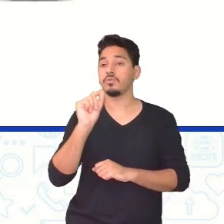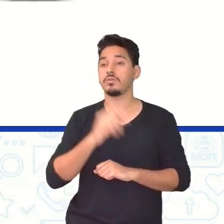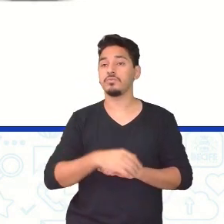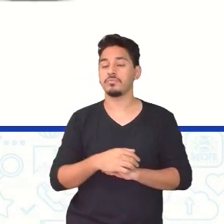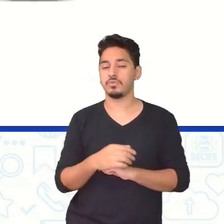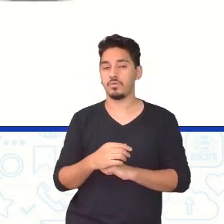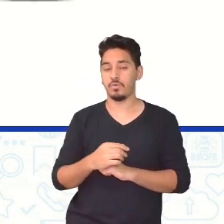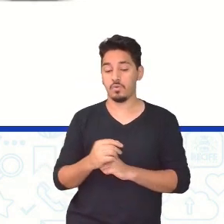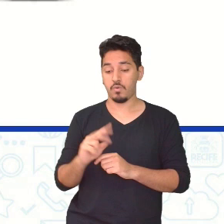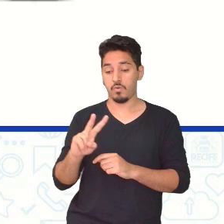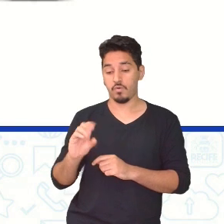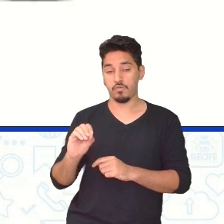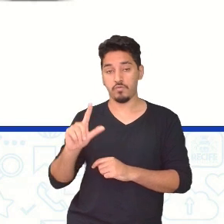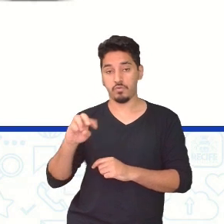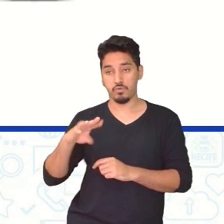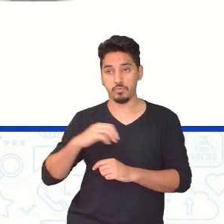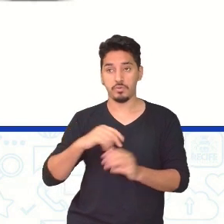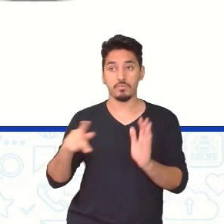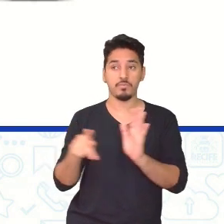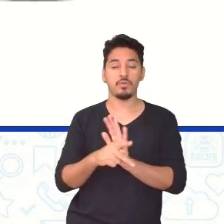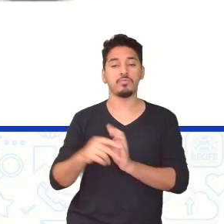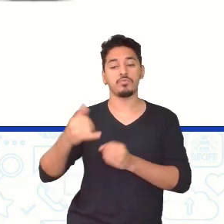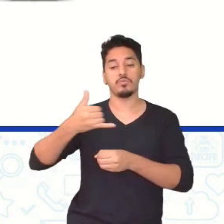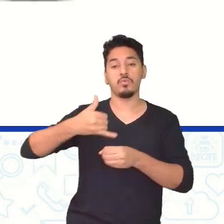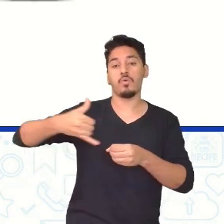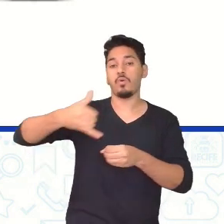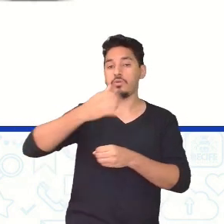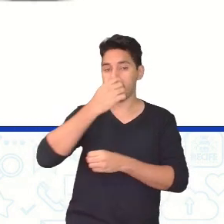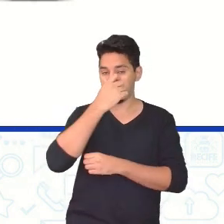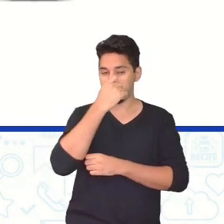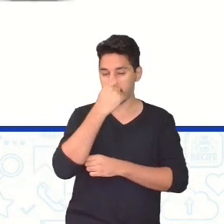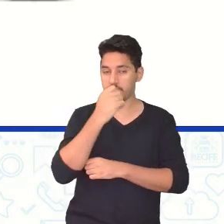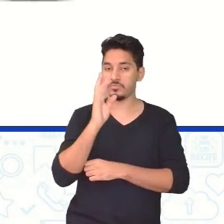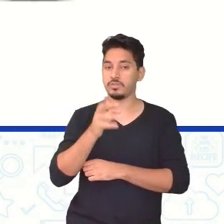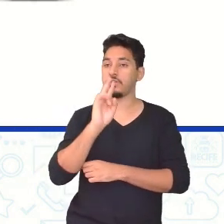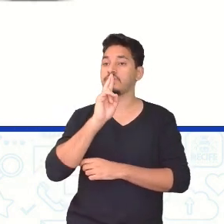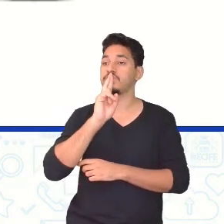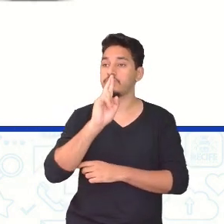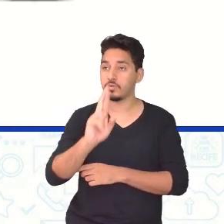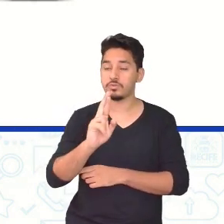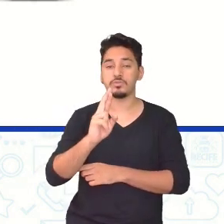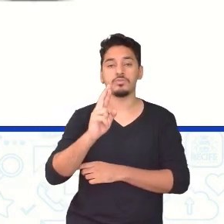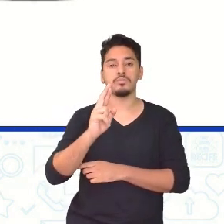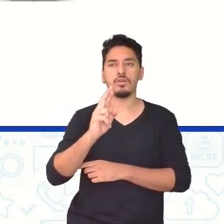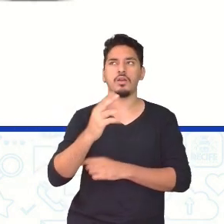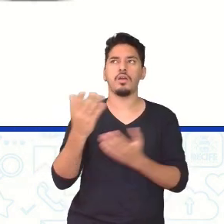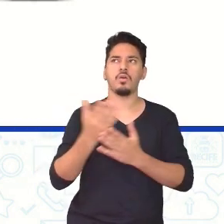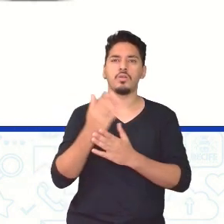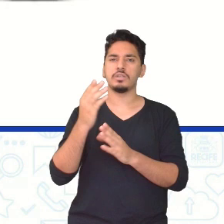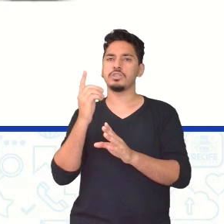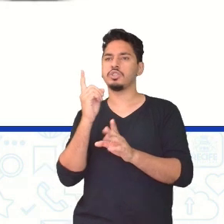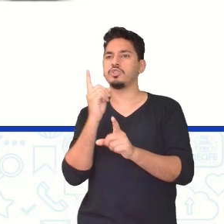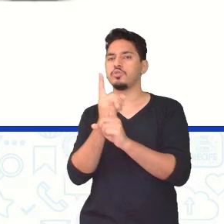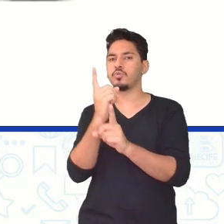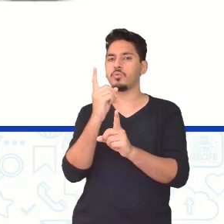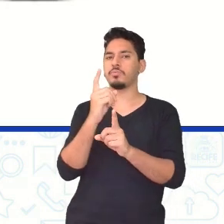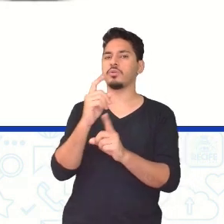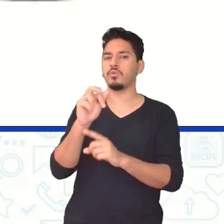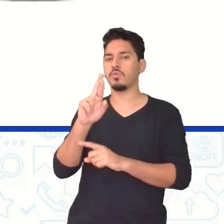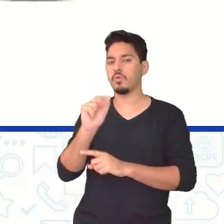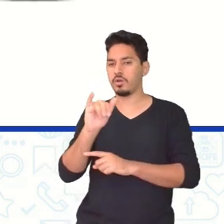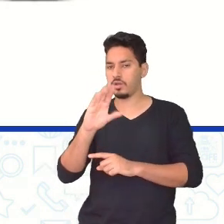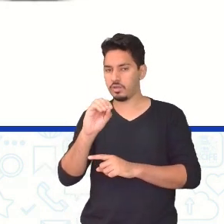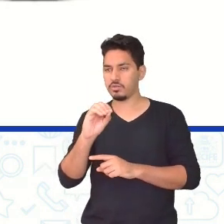o volume do óleo é 49. Volume, ele deu o resultado do volume, e com isso eu posso descobrir o raio, que o raio